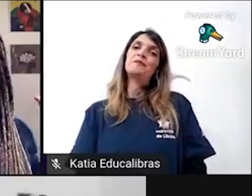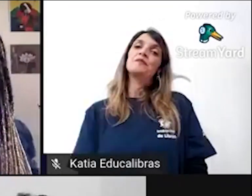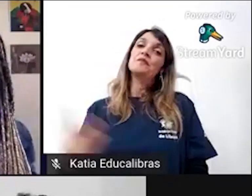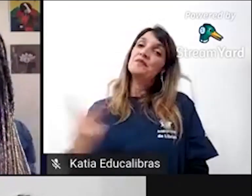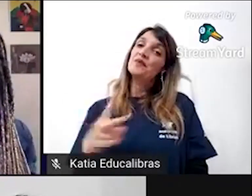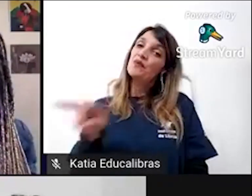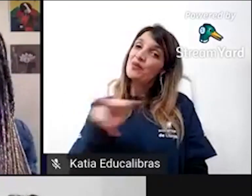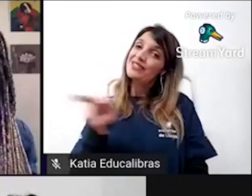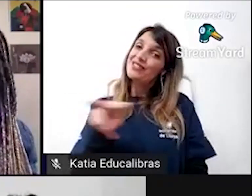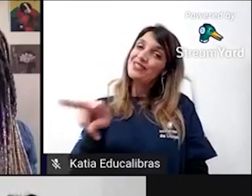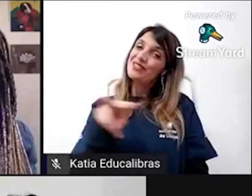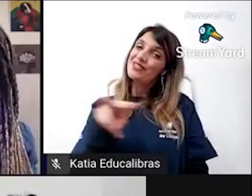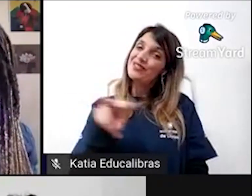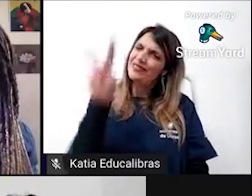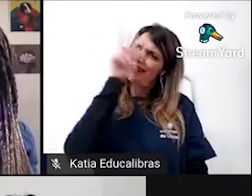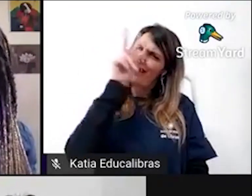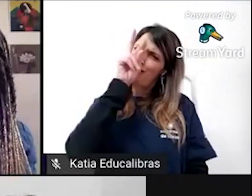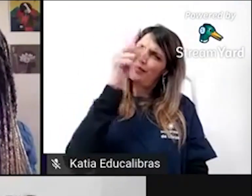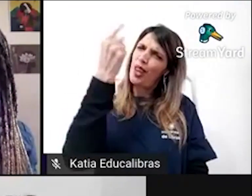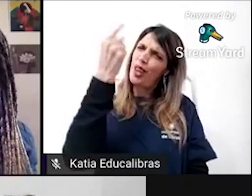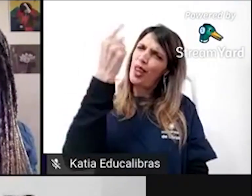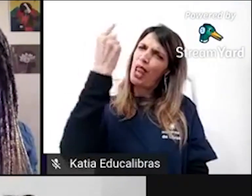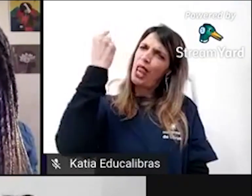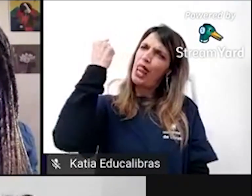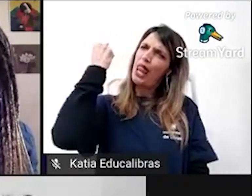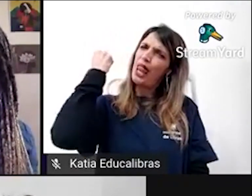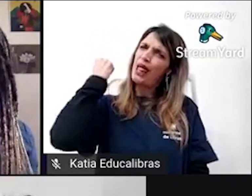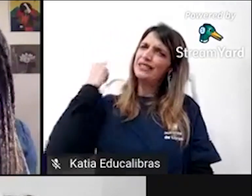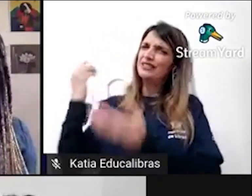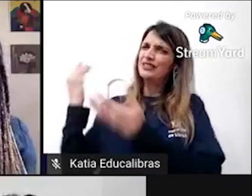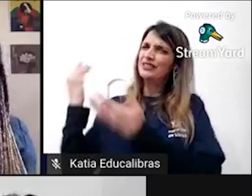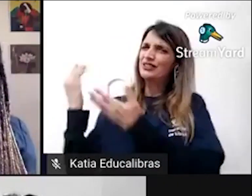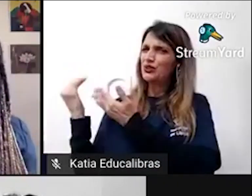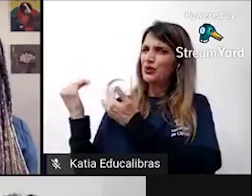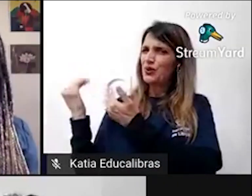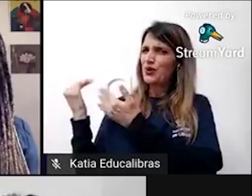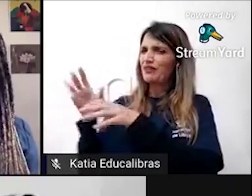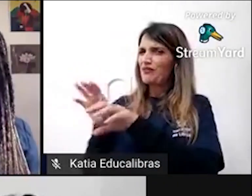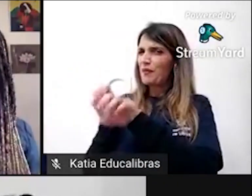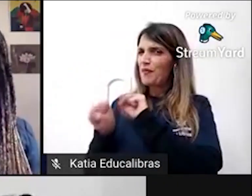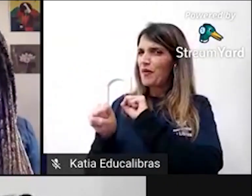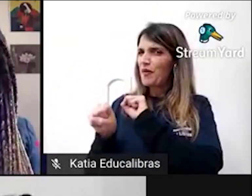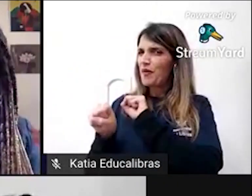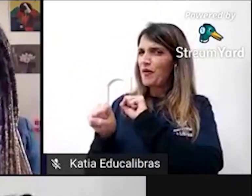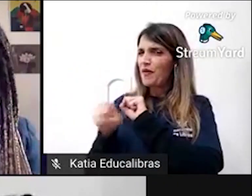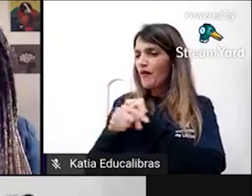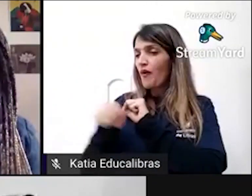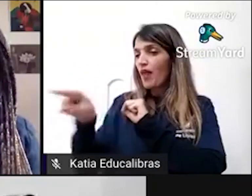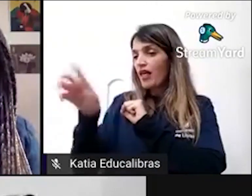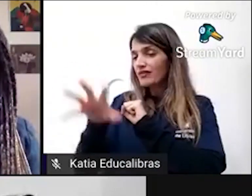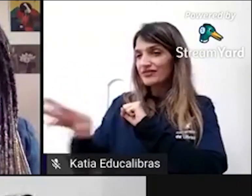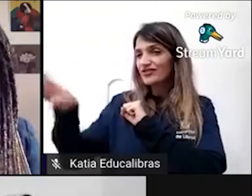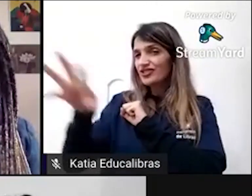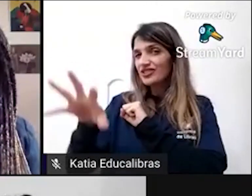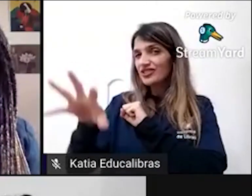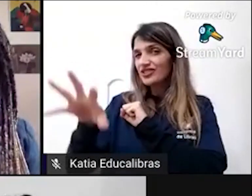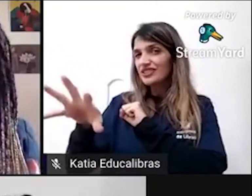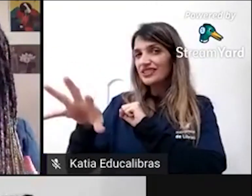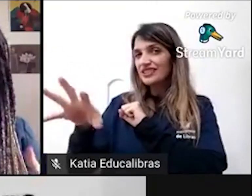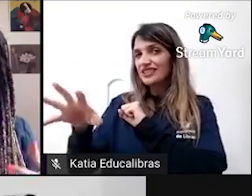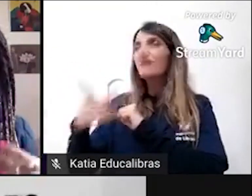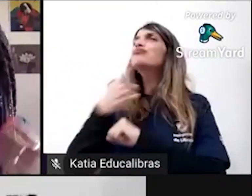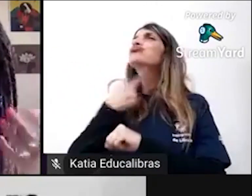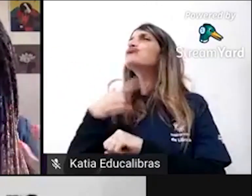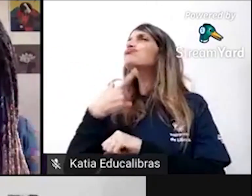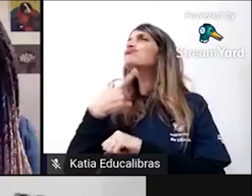fez lembrar daquela menina jovem, recém-saída do magistério, que foi para aquele território, e cheia de boa